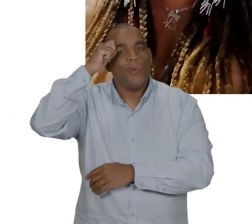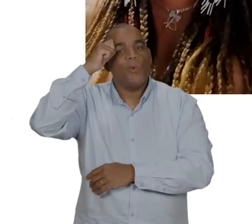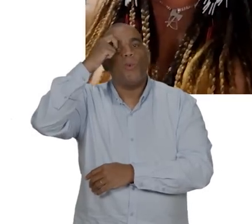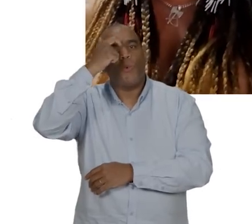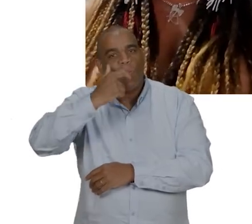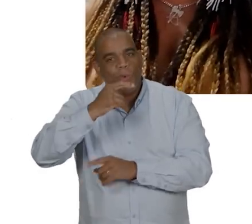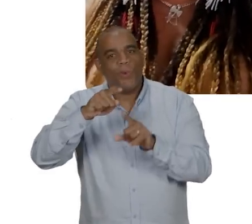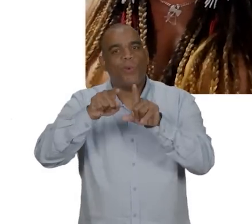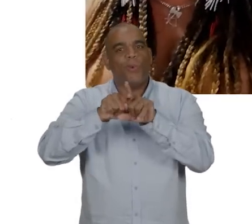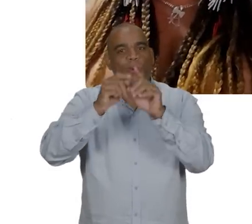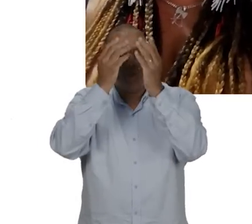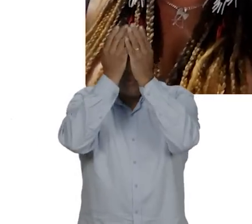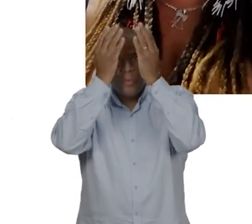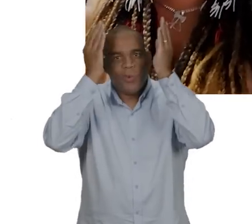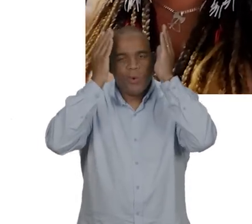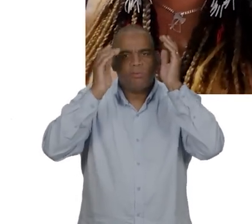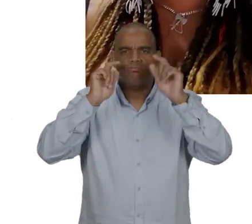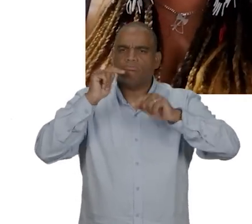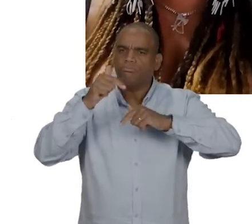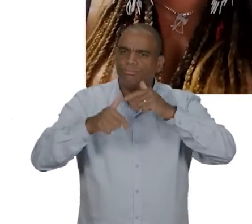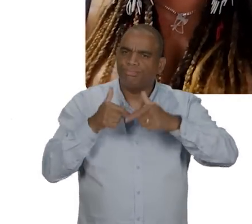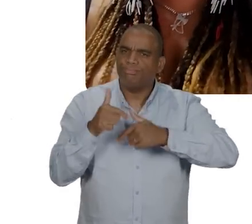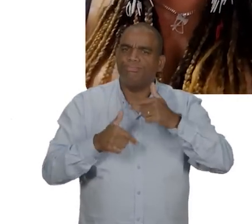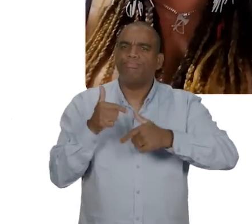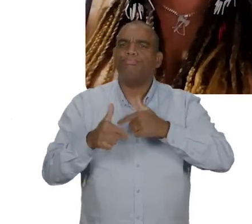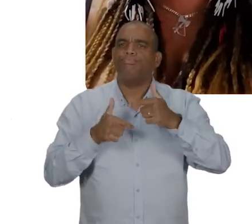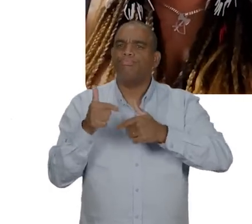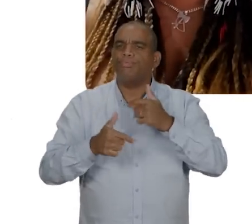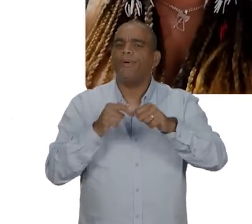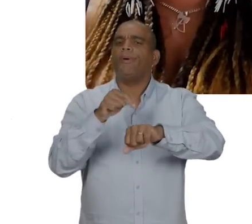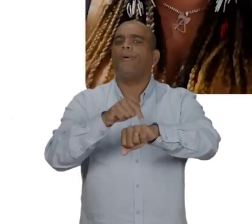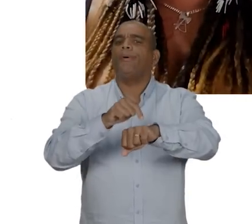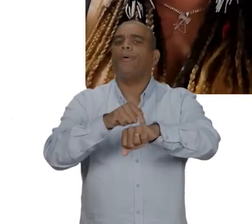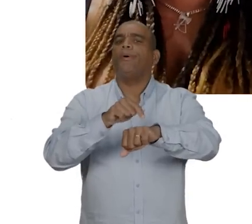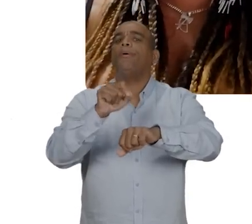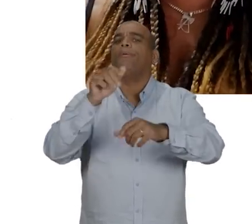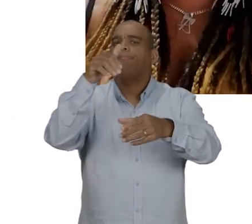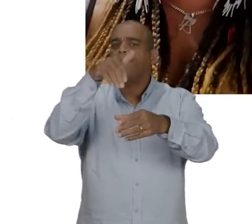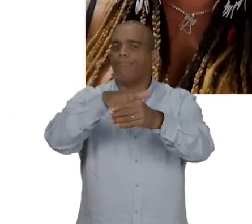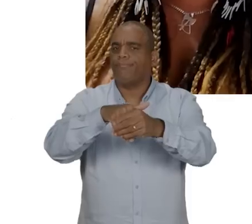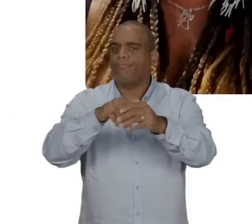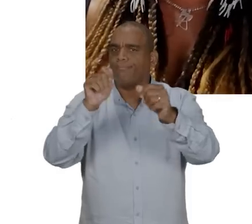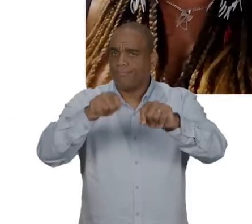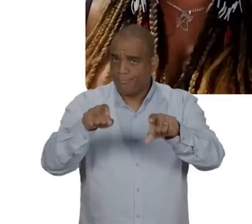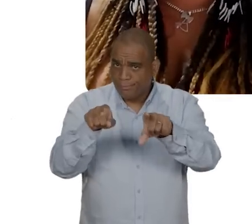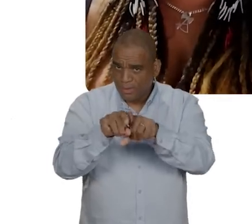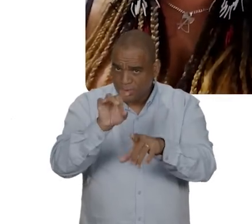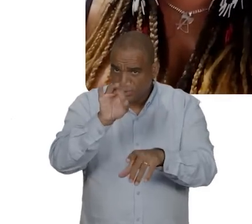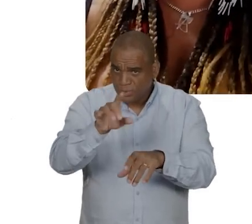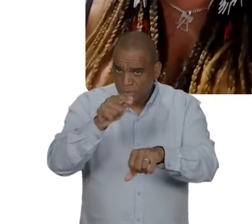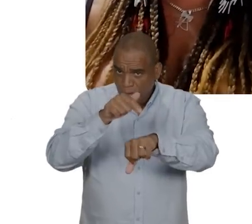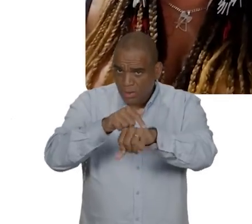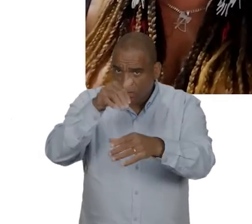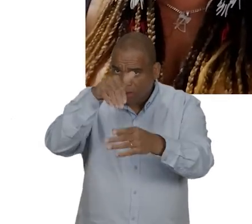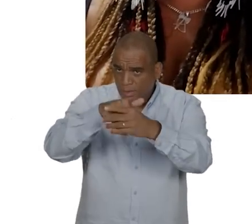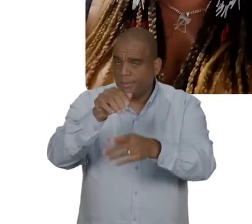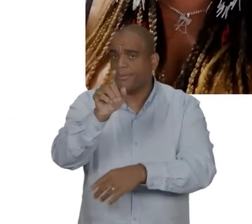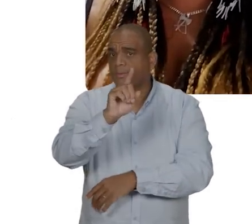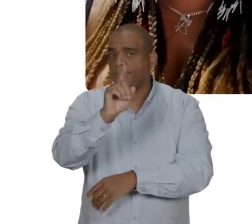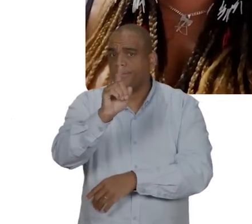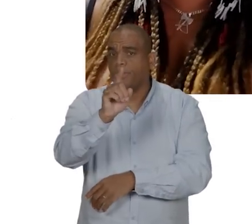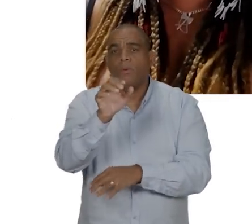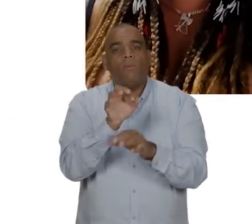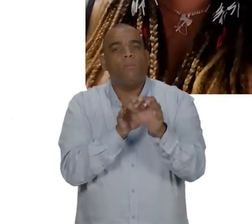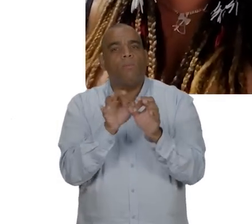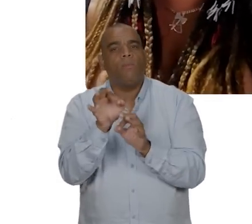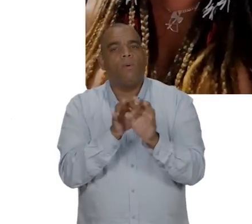povos indígenas, que têm feito um trabalho que é um trabalho de disputar esse momento eleitoral, não só por esse momento eleitoral, mas